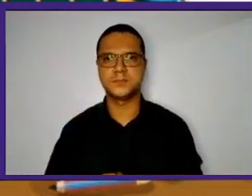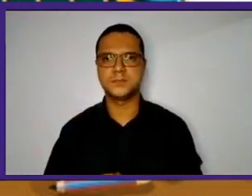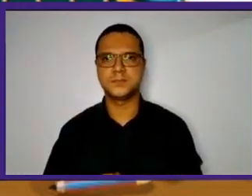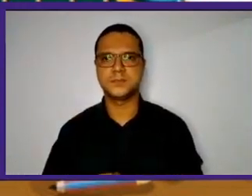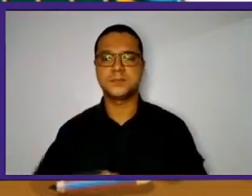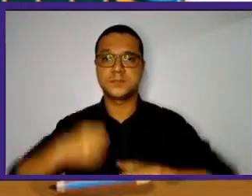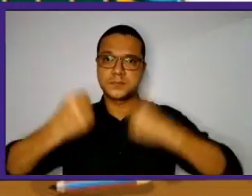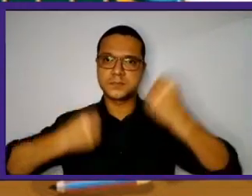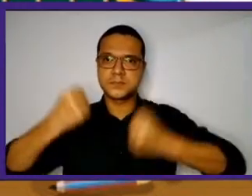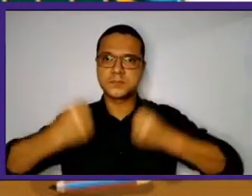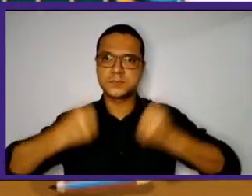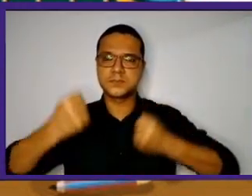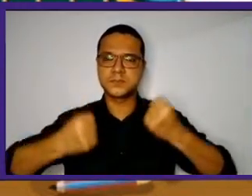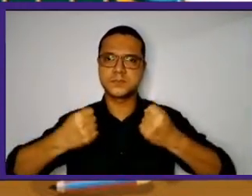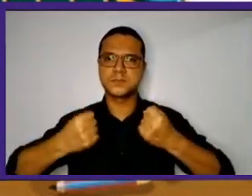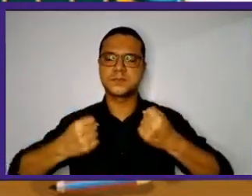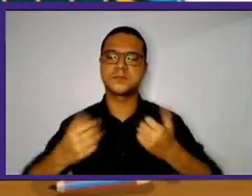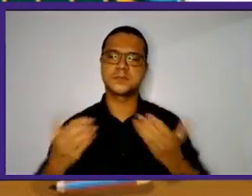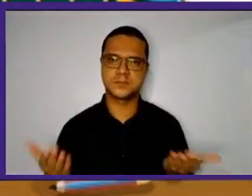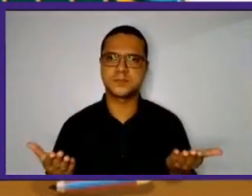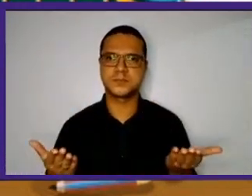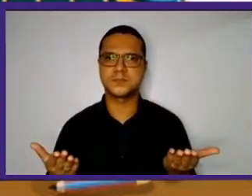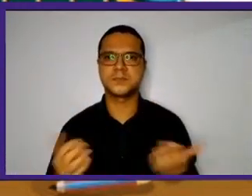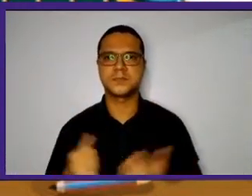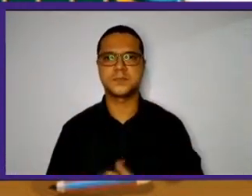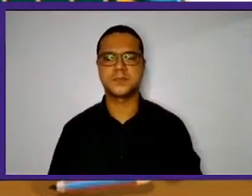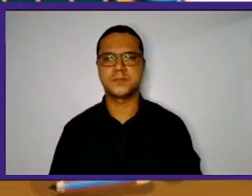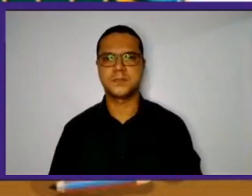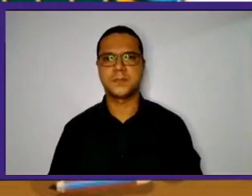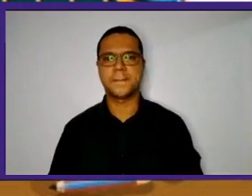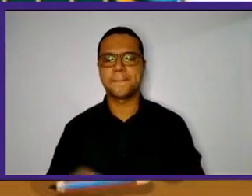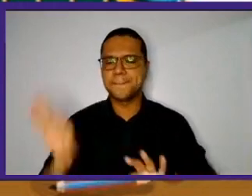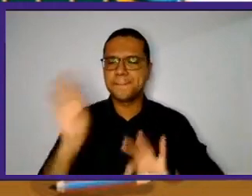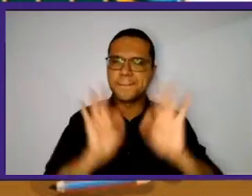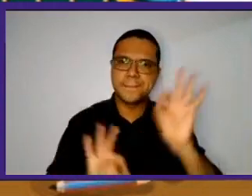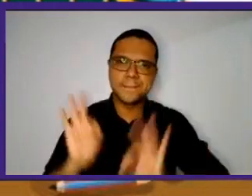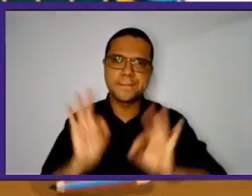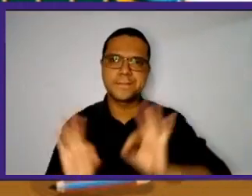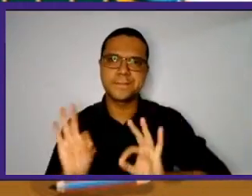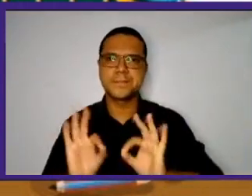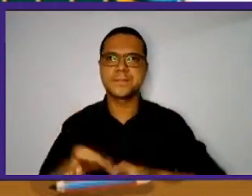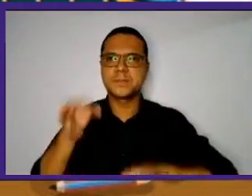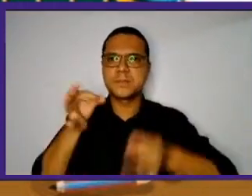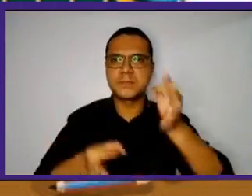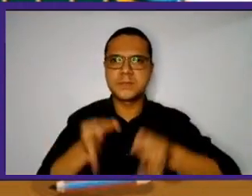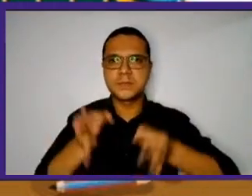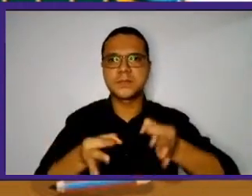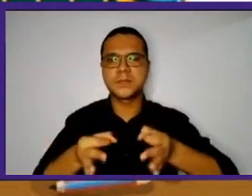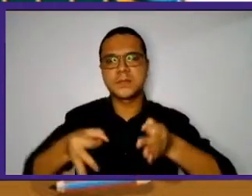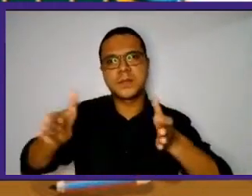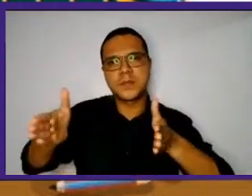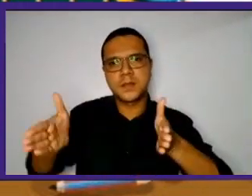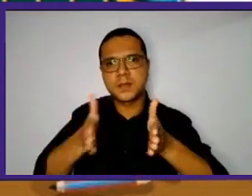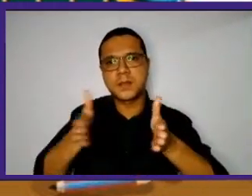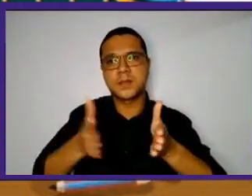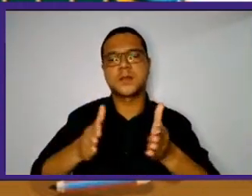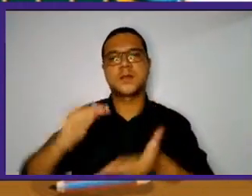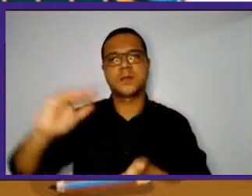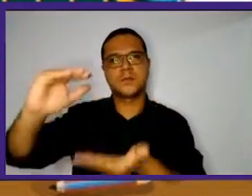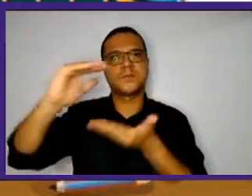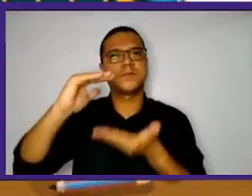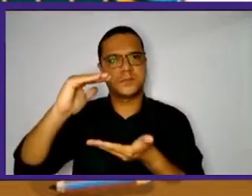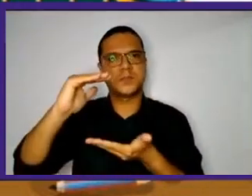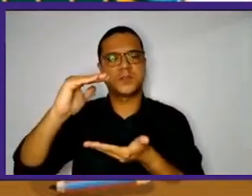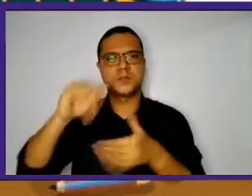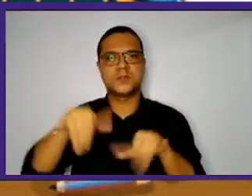o transporte, não é? E para preparar justamente aqueles produtos industrializados que já